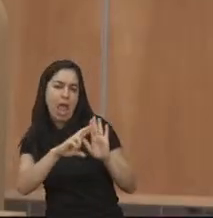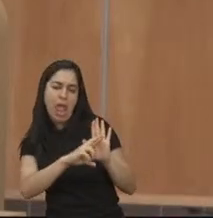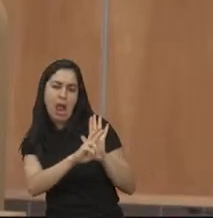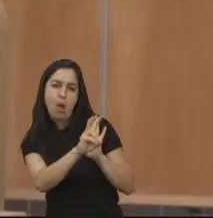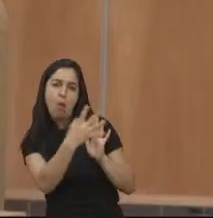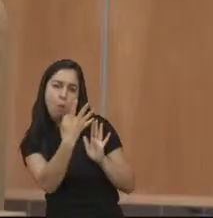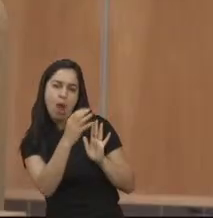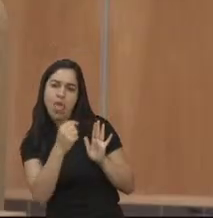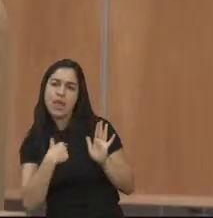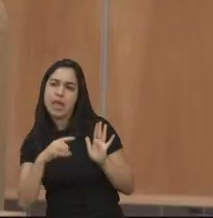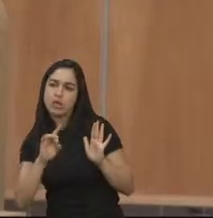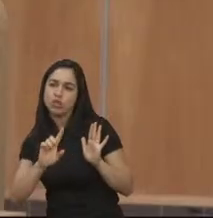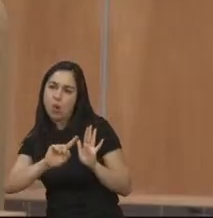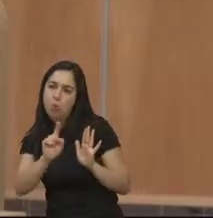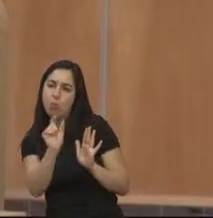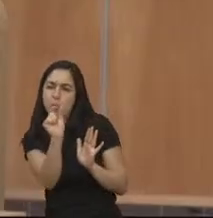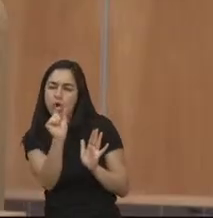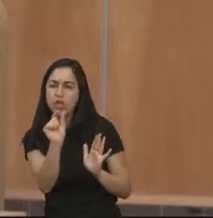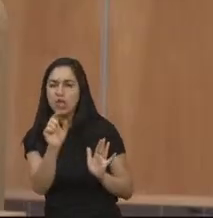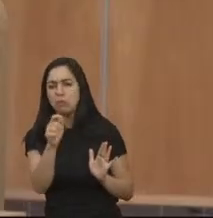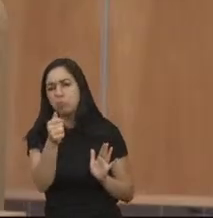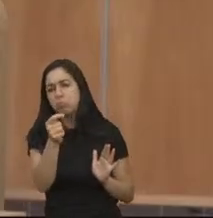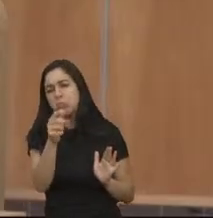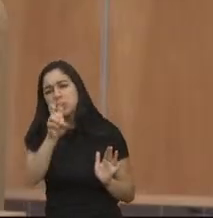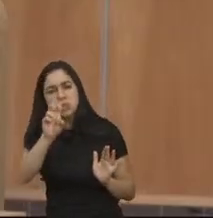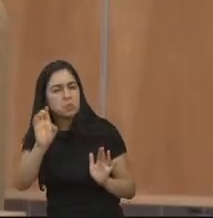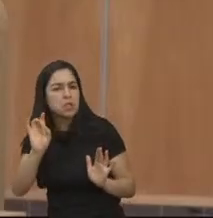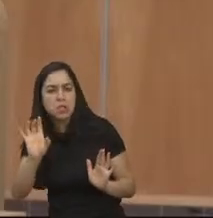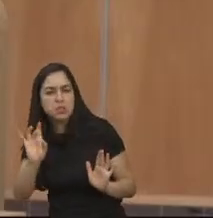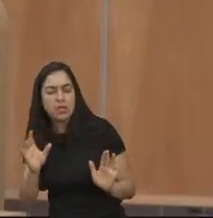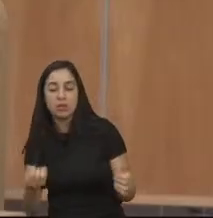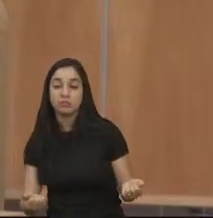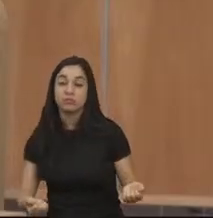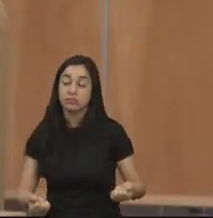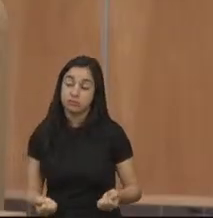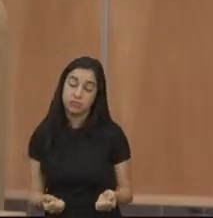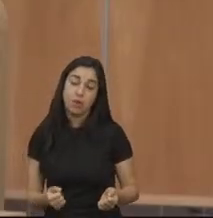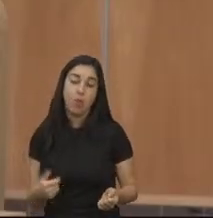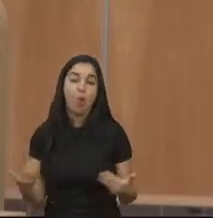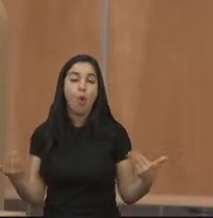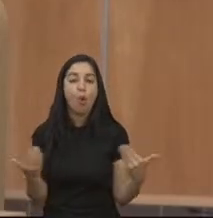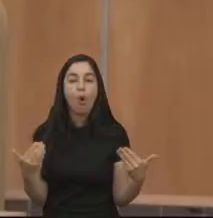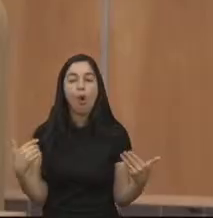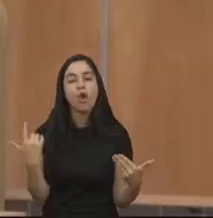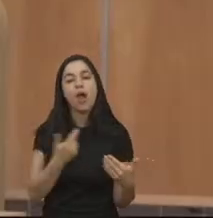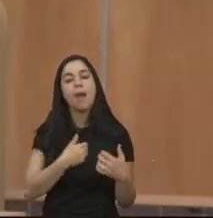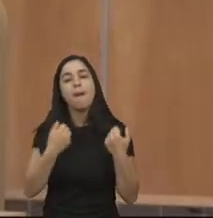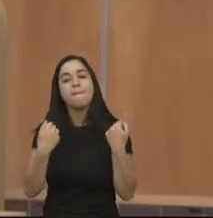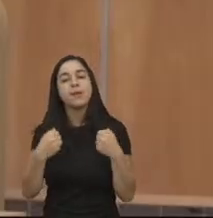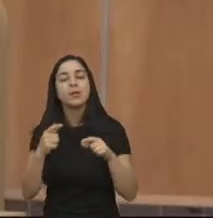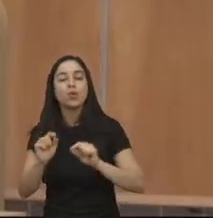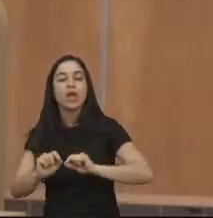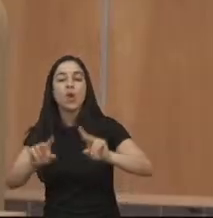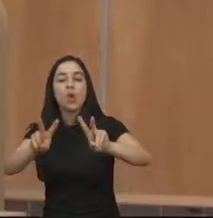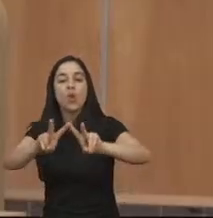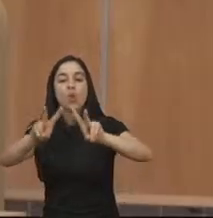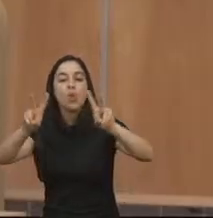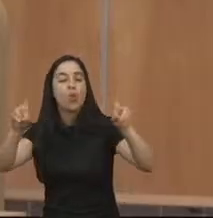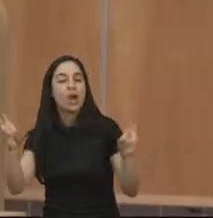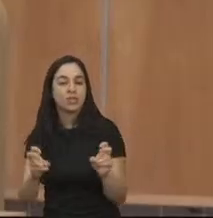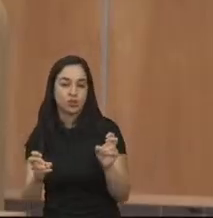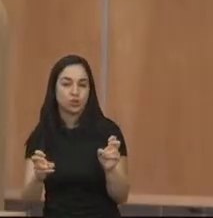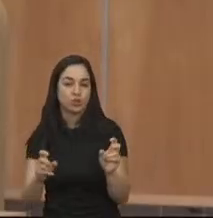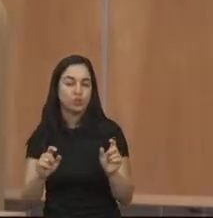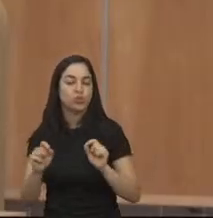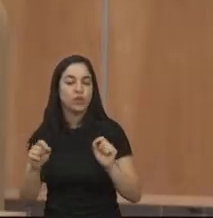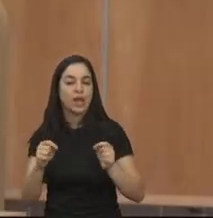quê? Então nós temos que, primeiro ponto, hoje, ao falarmos de trânsito, ao falarmos